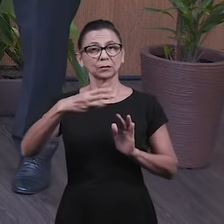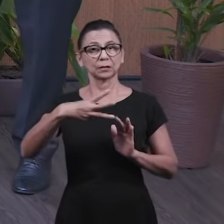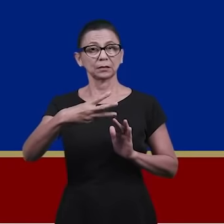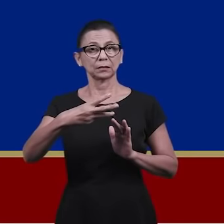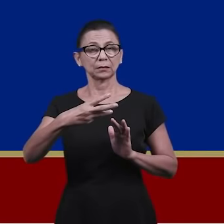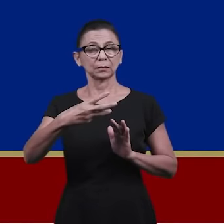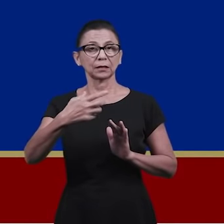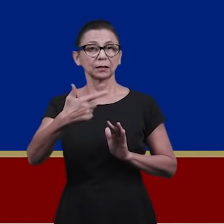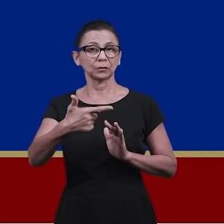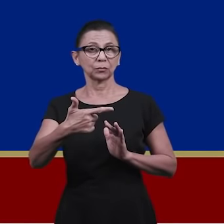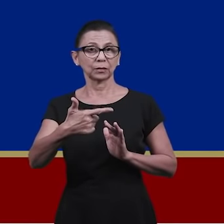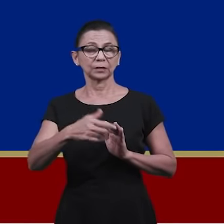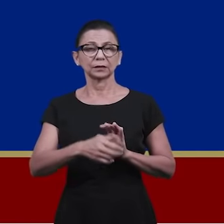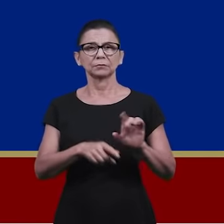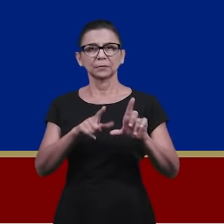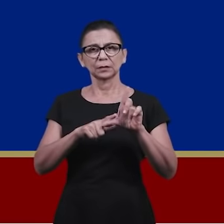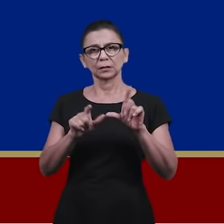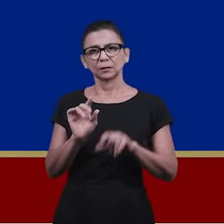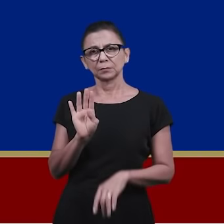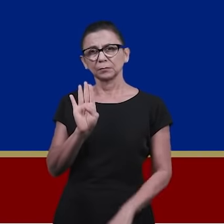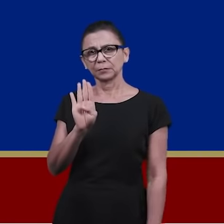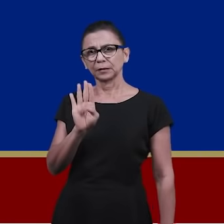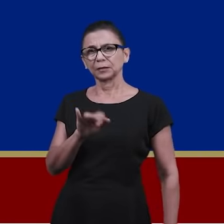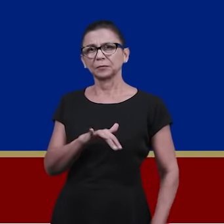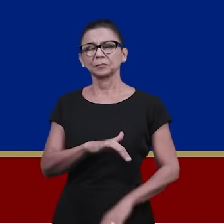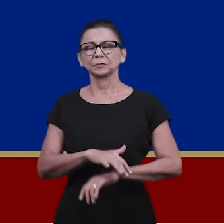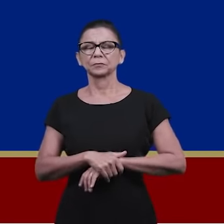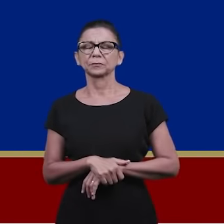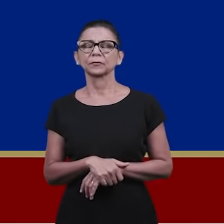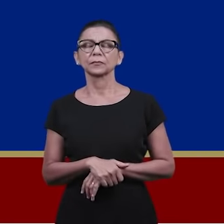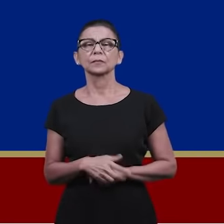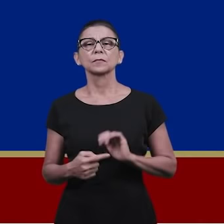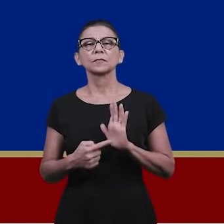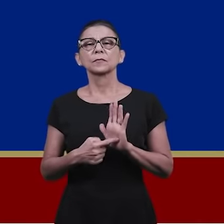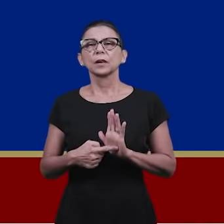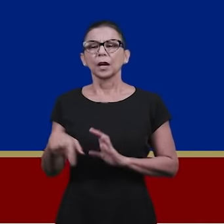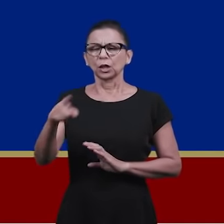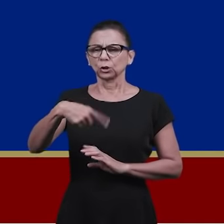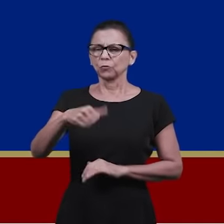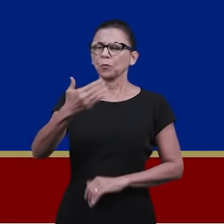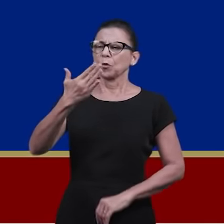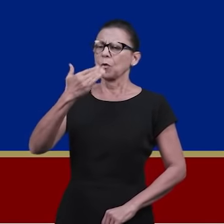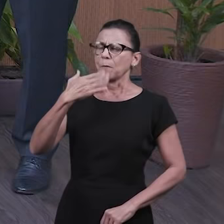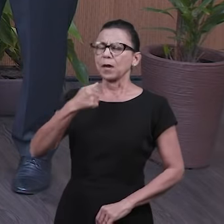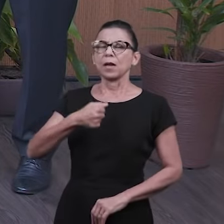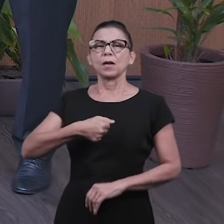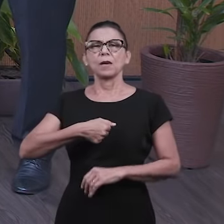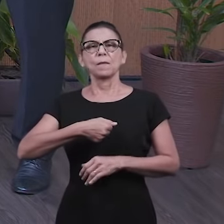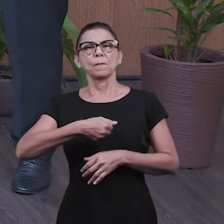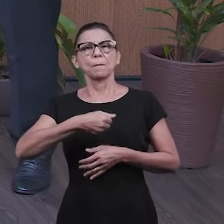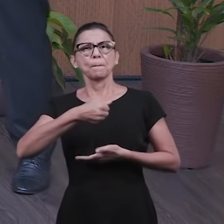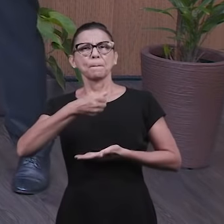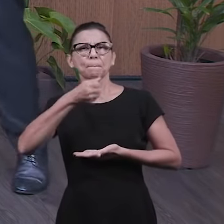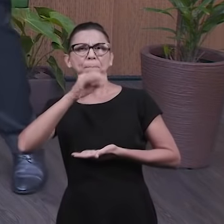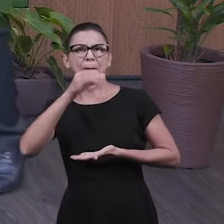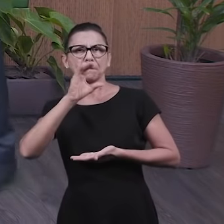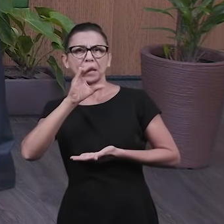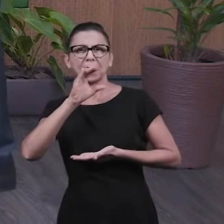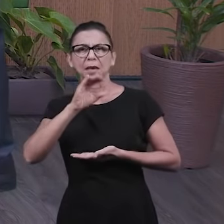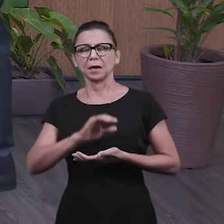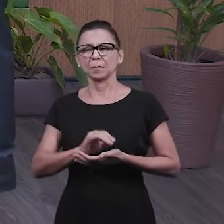B. Comamos e bebamos, que amanhã morreremos. E na verdade,